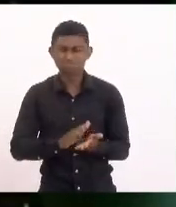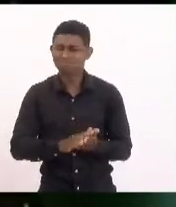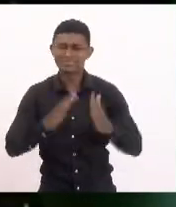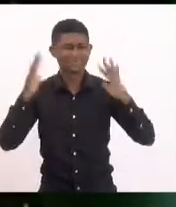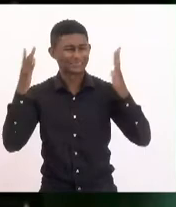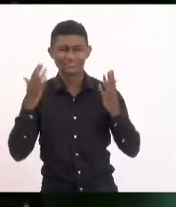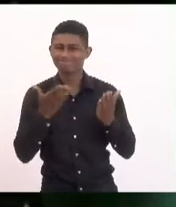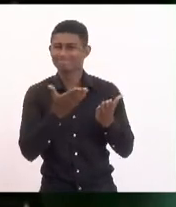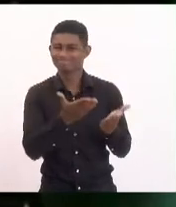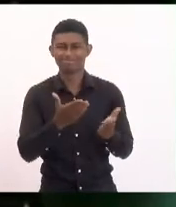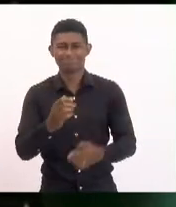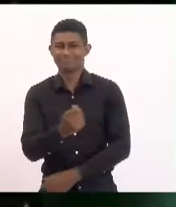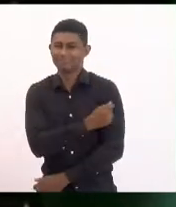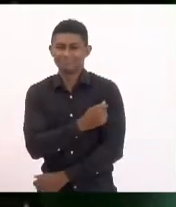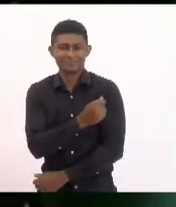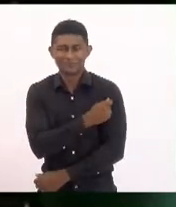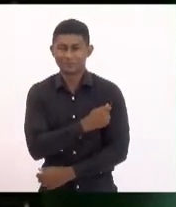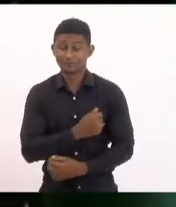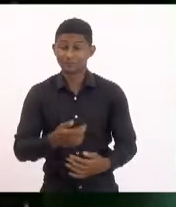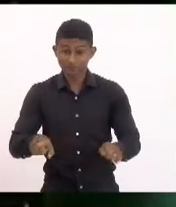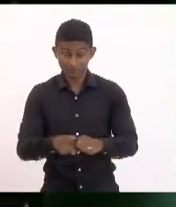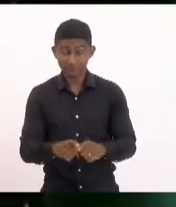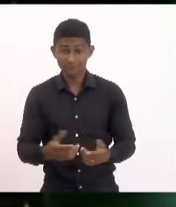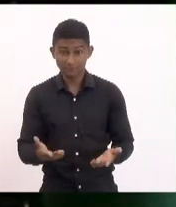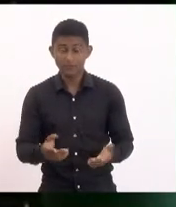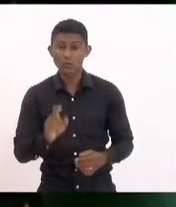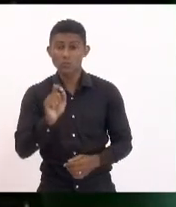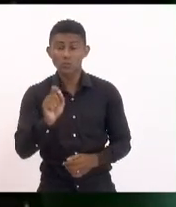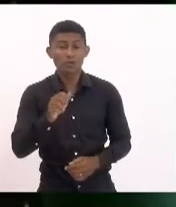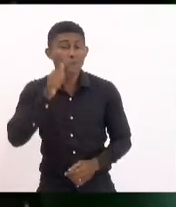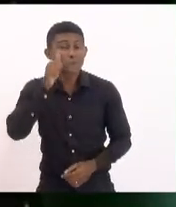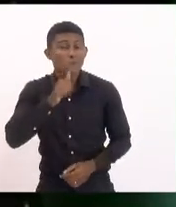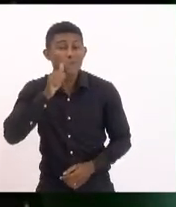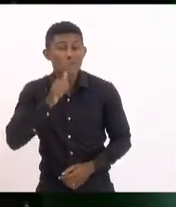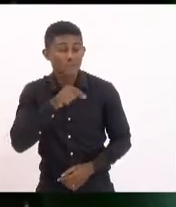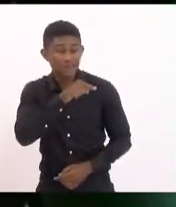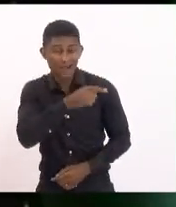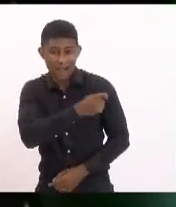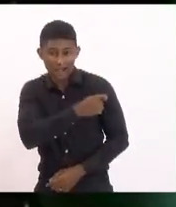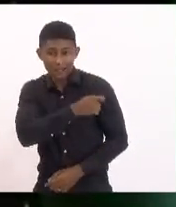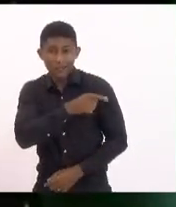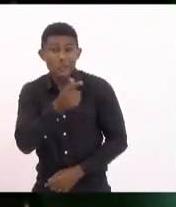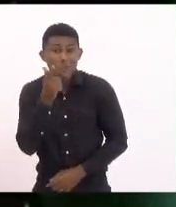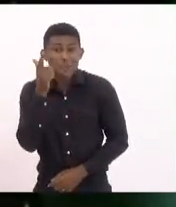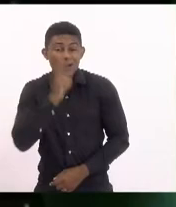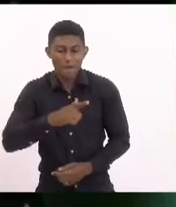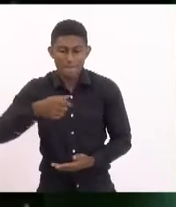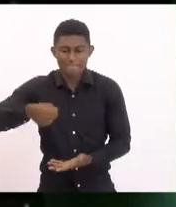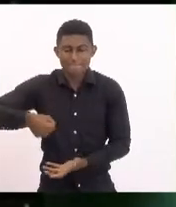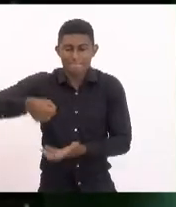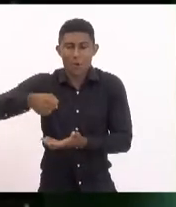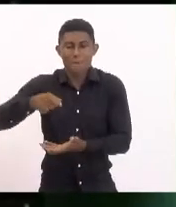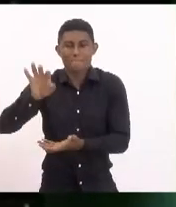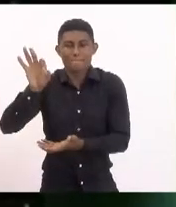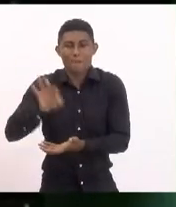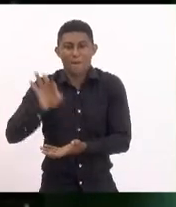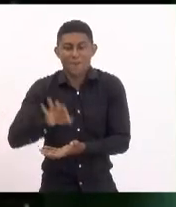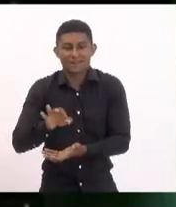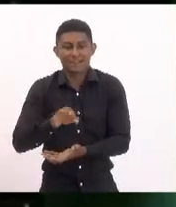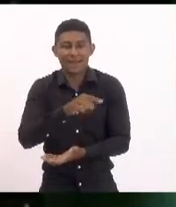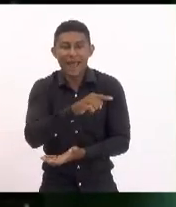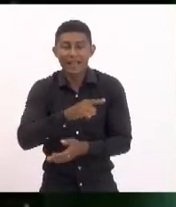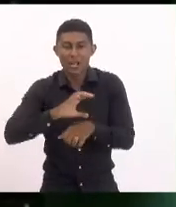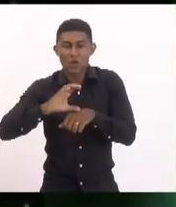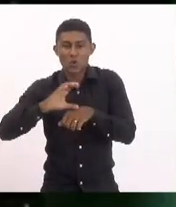alunos. Inclusive, senhora presidenta, uma das estudantes ganhou uma bolsa de estudo para cursar ciência da computação